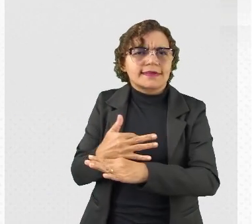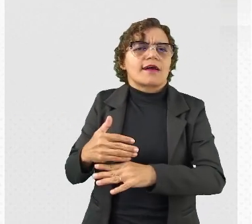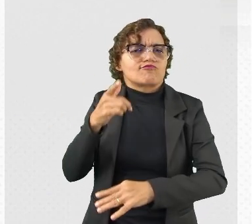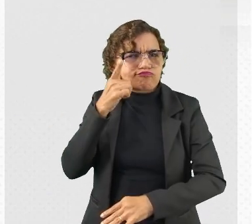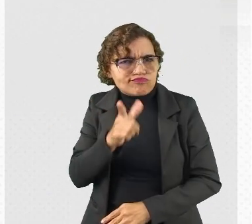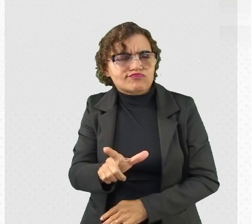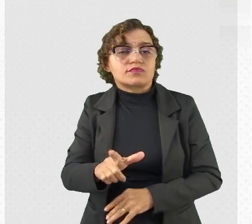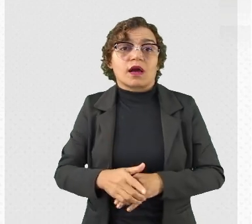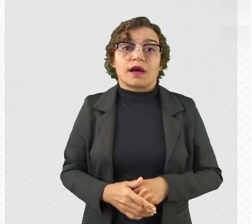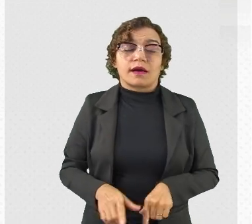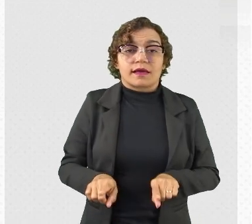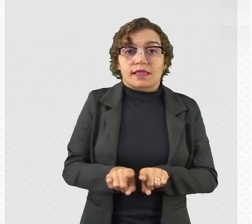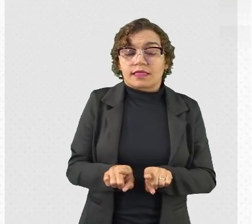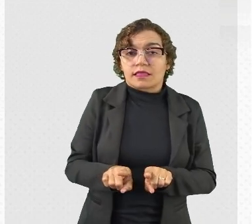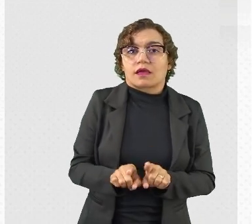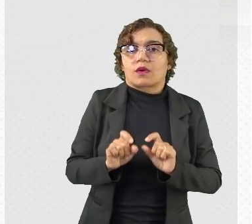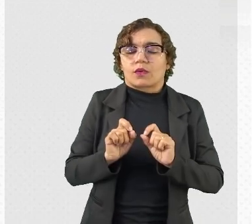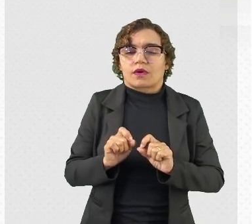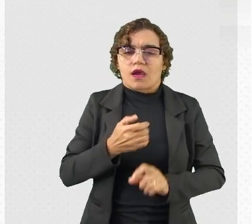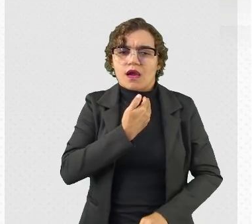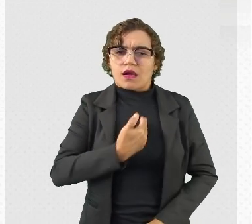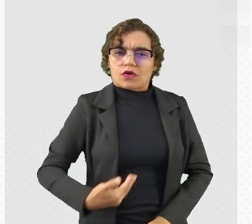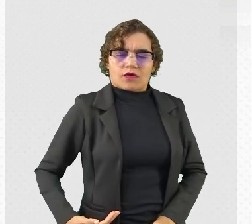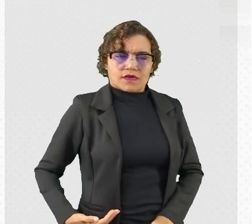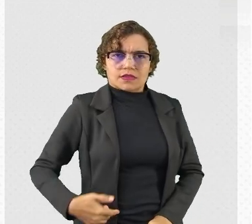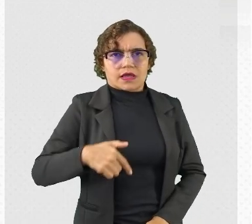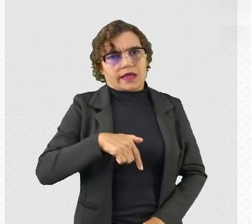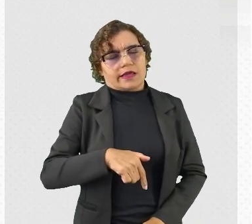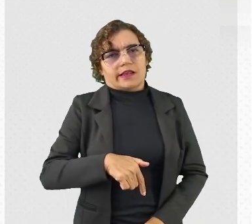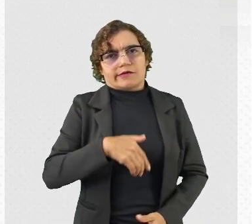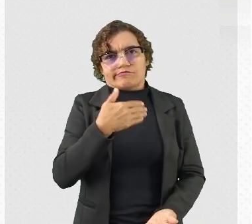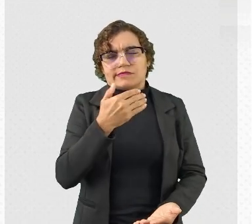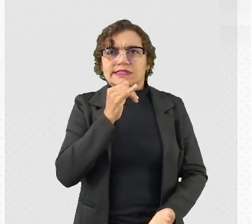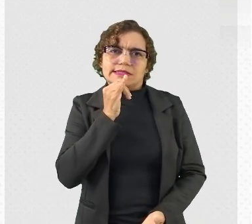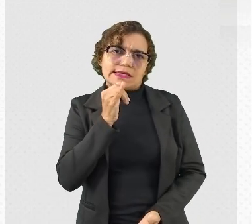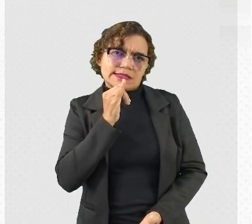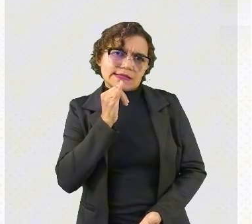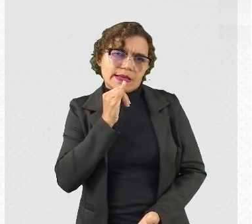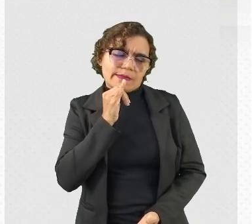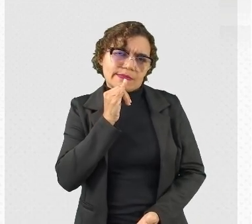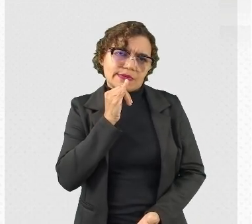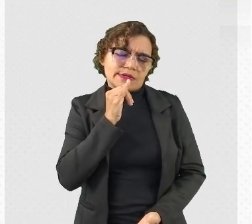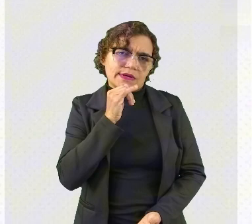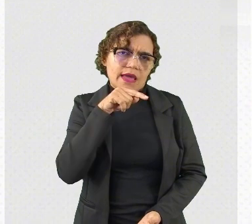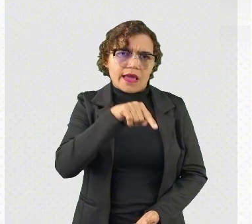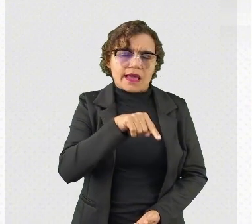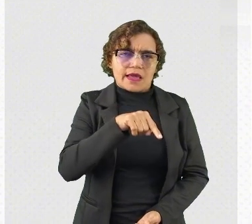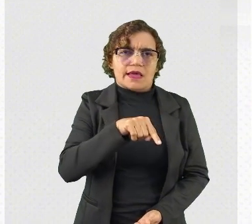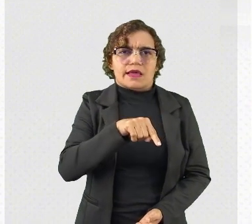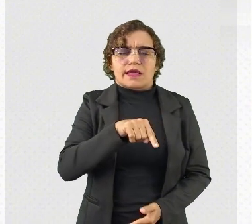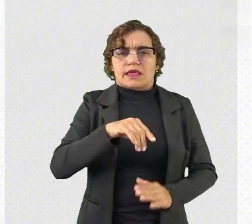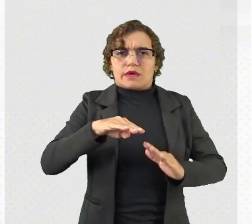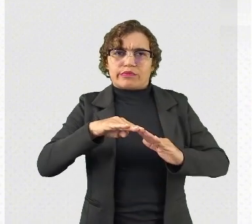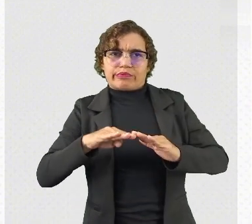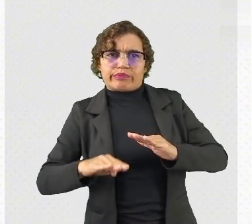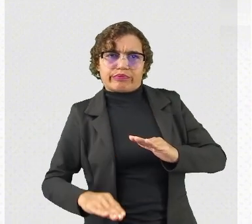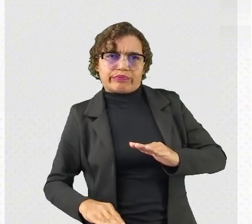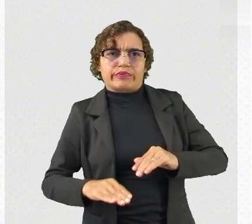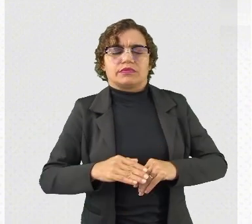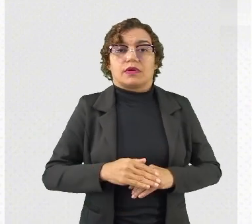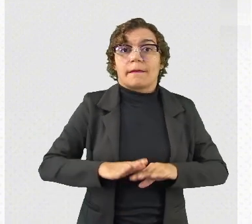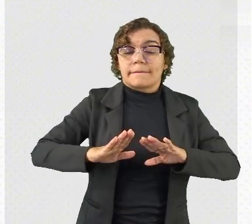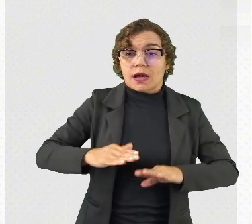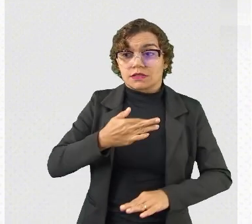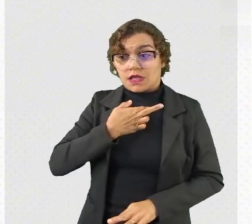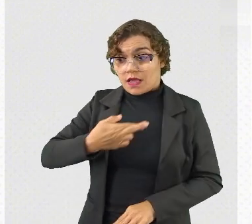e esse governante, ele cai. Só que aí o governo republicano ele é mantido, né? Vai mudar o governante, mas a